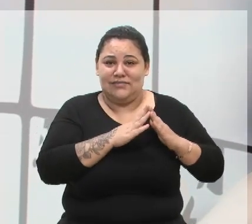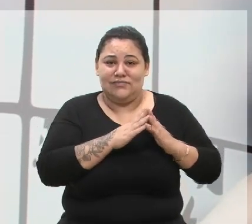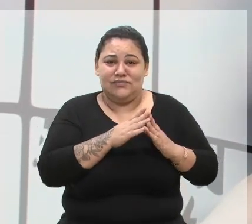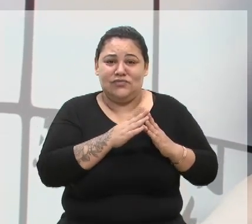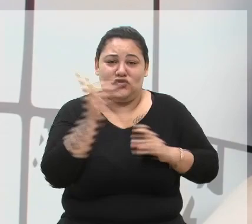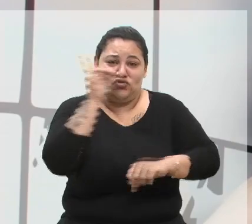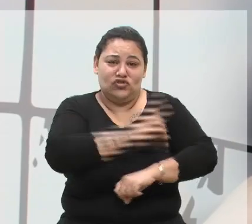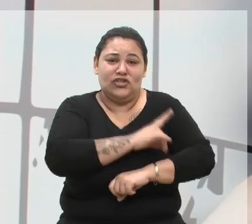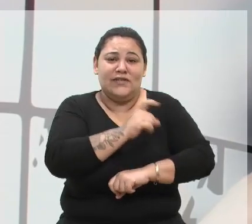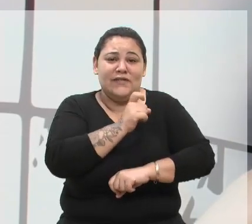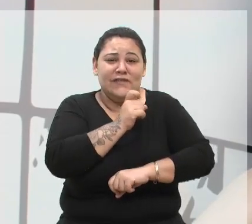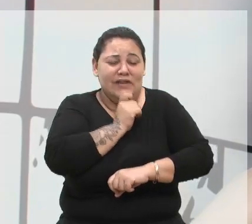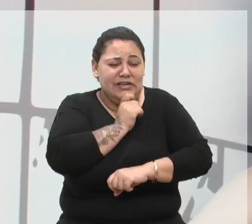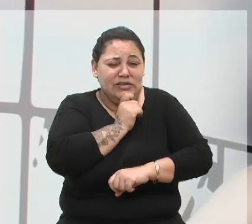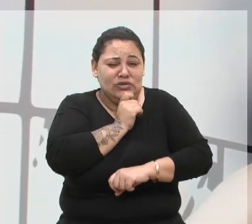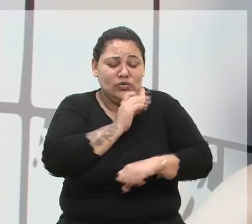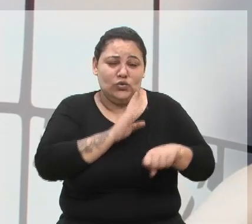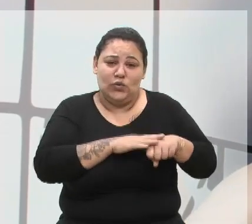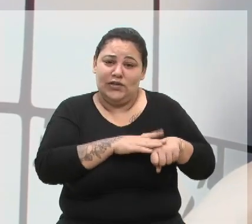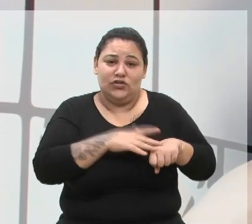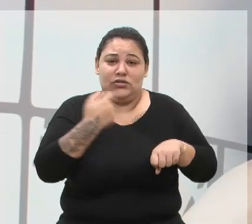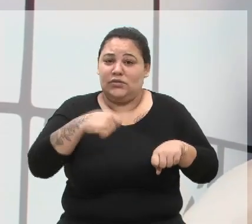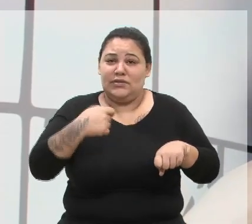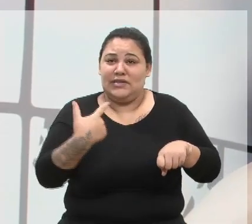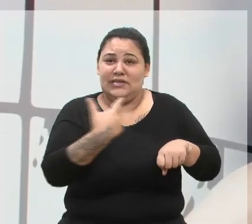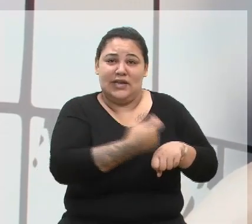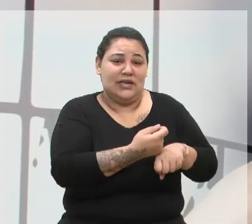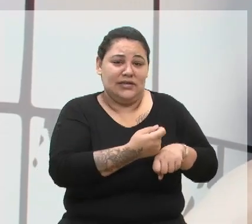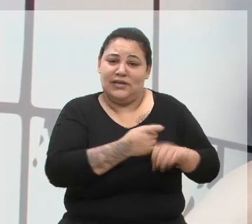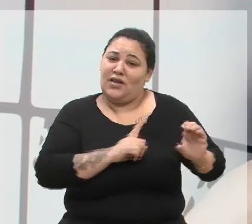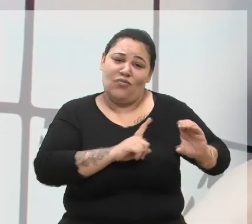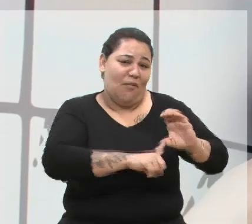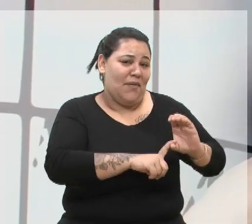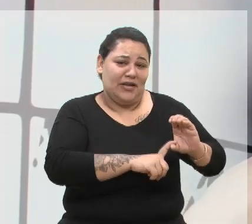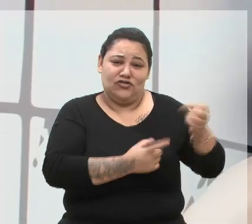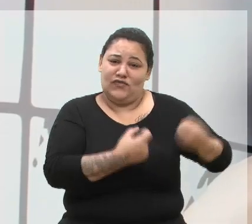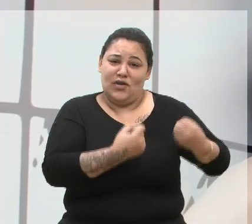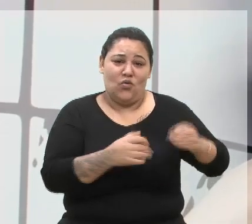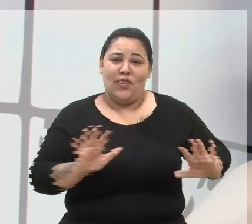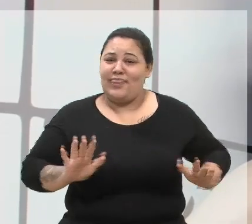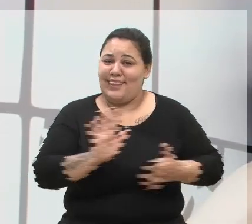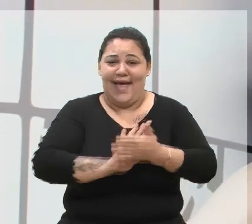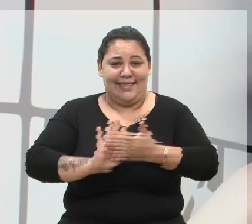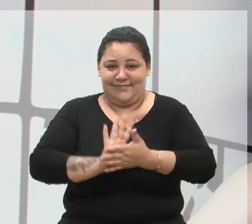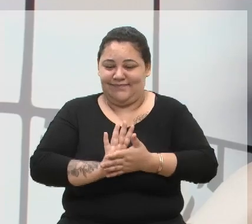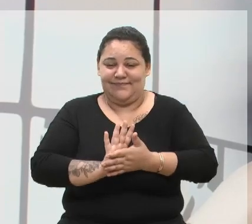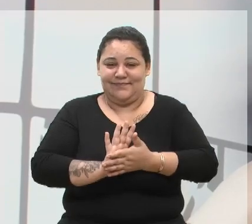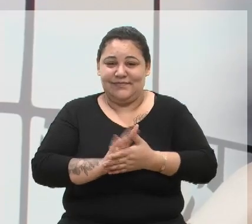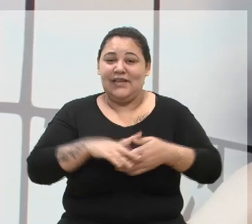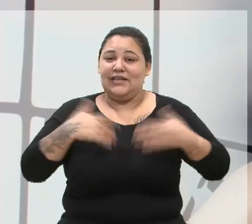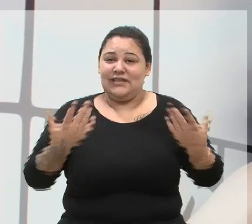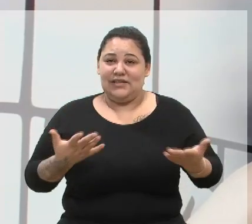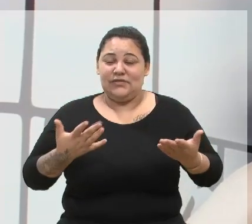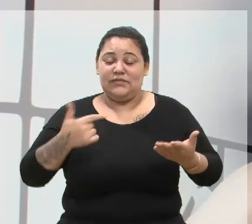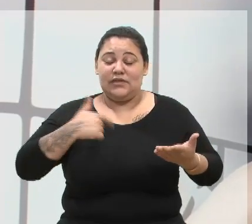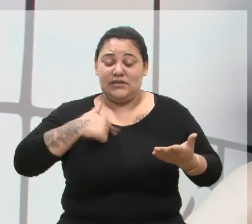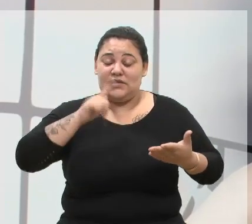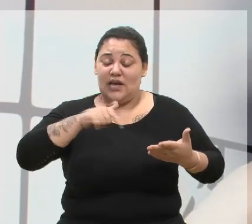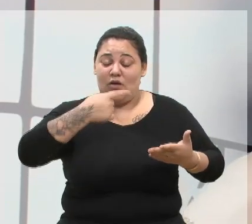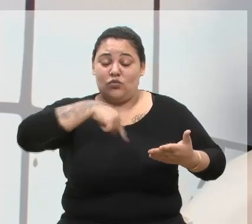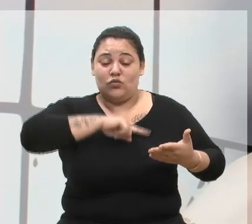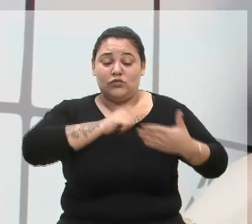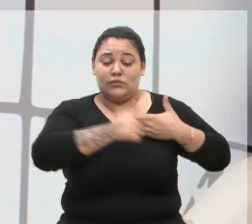uma pessoa doente, não precisa sair, não depende de veículo e tantas outras coisas mais. Então, essa é a nossa função,